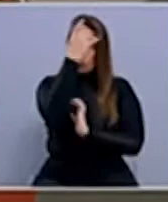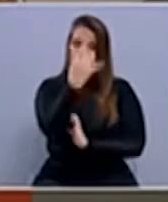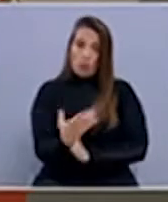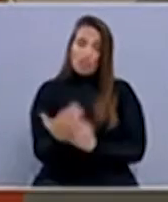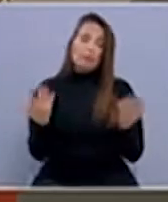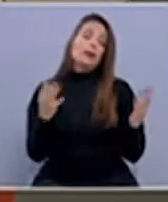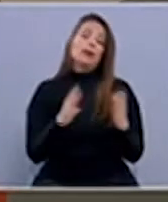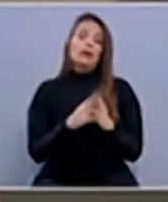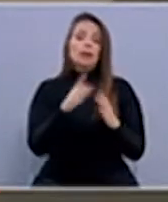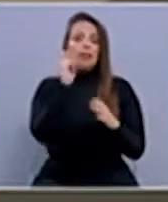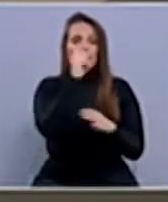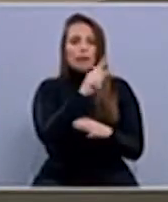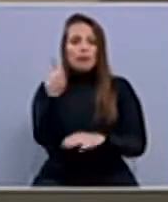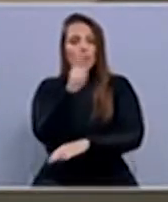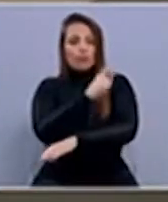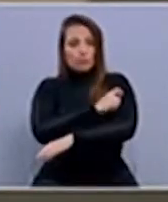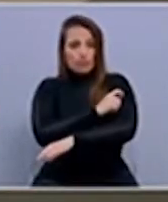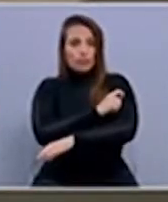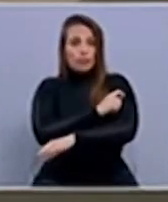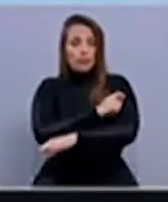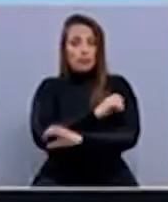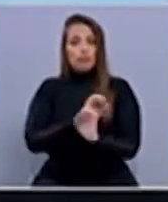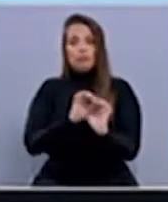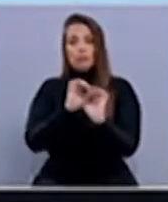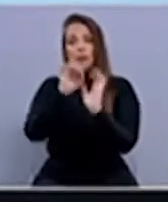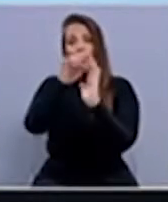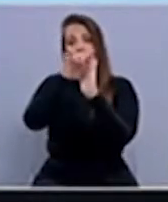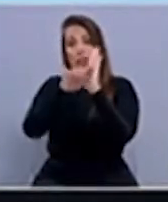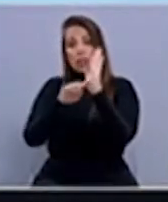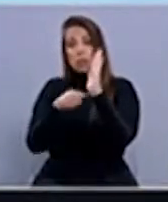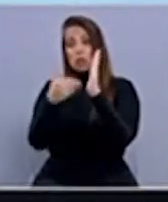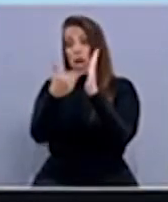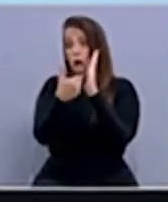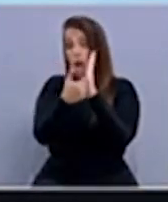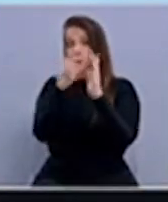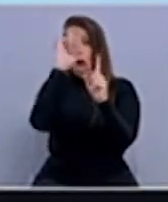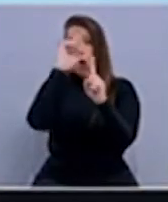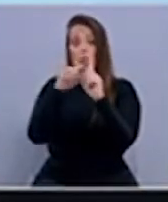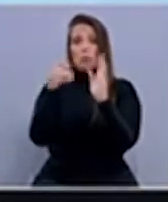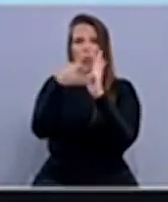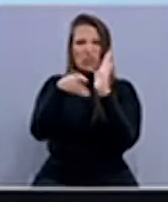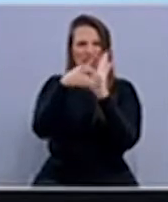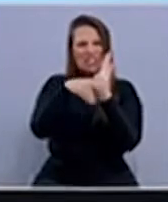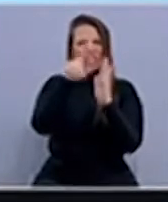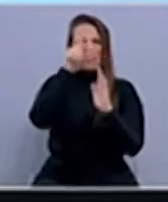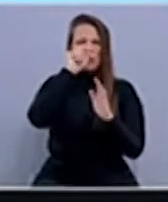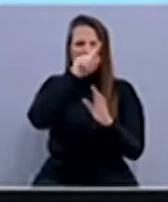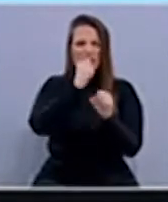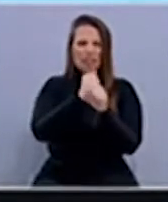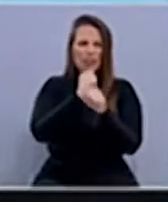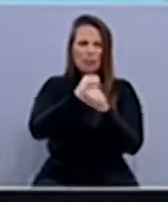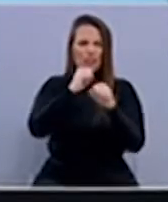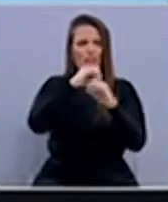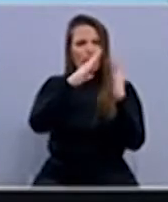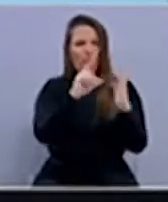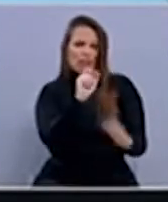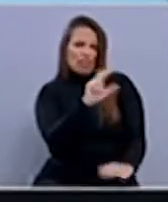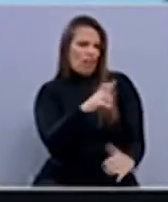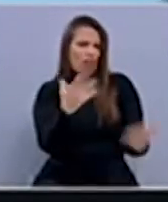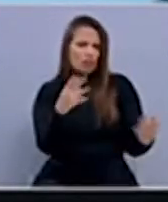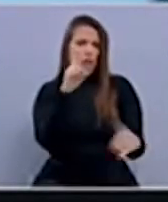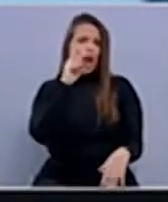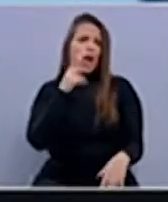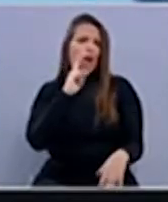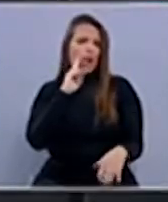Setúbal os vacinados trouxe do colocados numa lista exclusiva para os dentes e Trabalhadores de lares e a